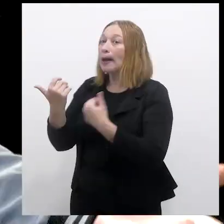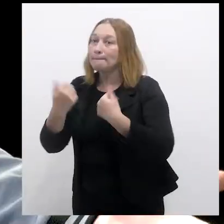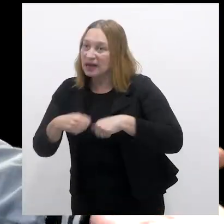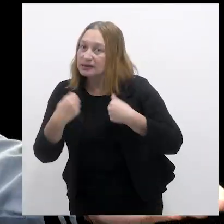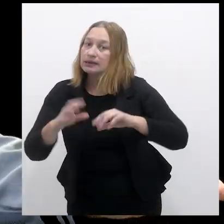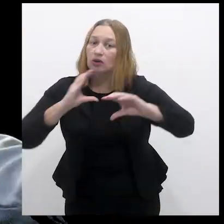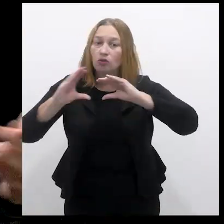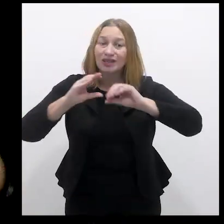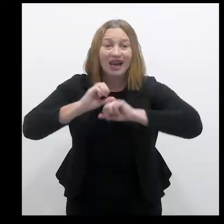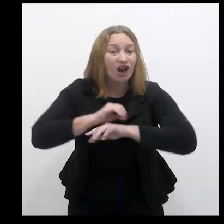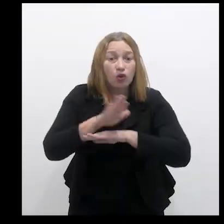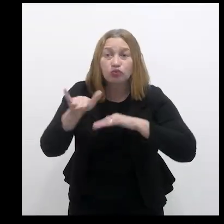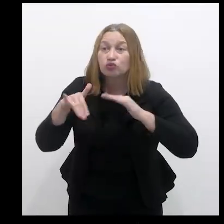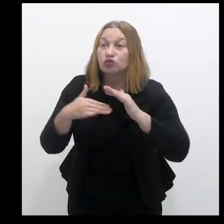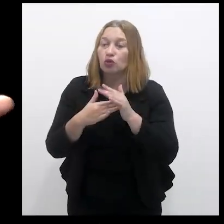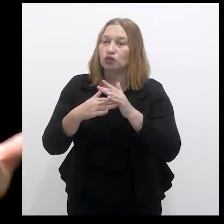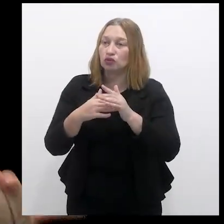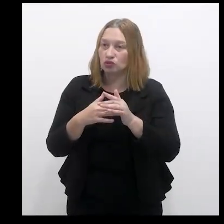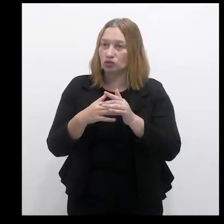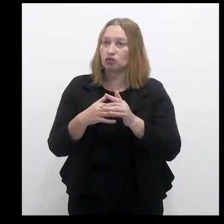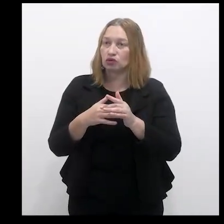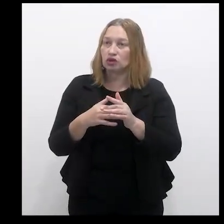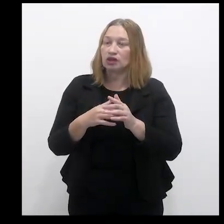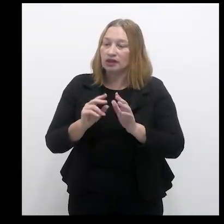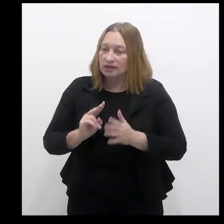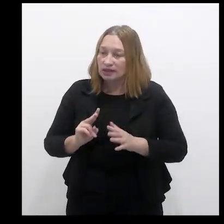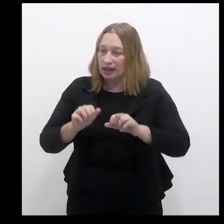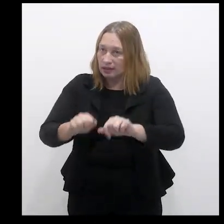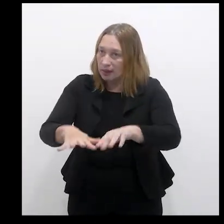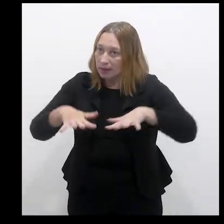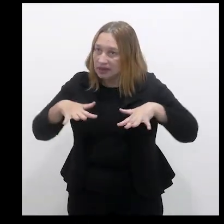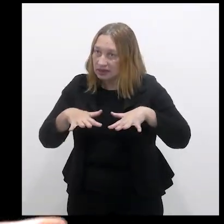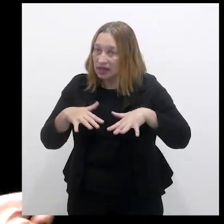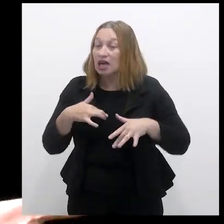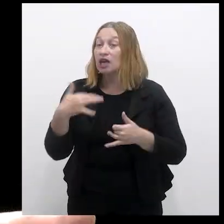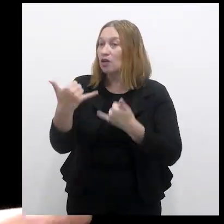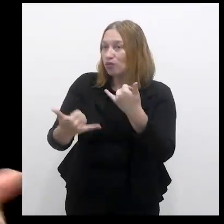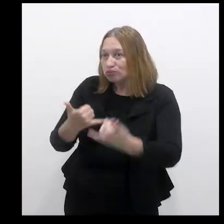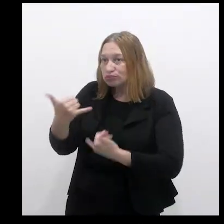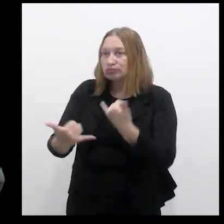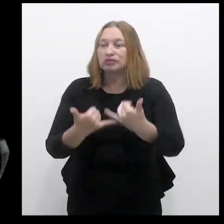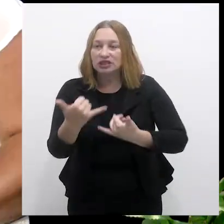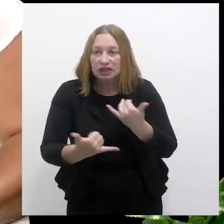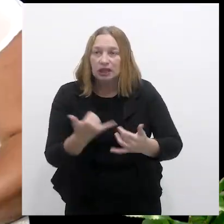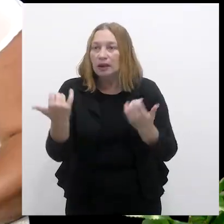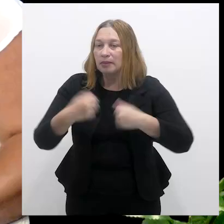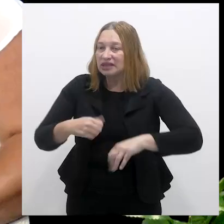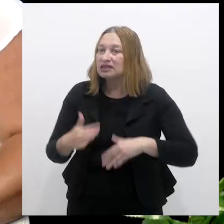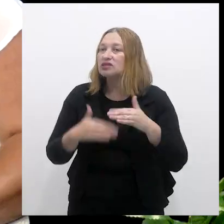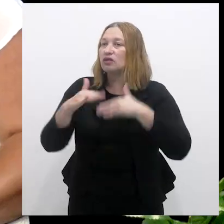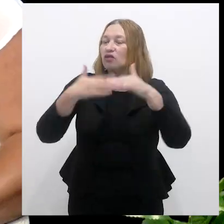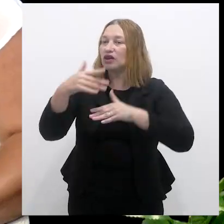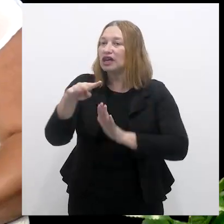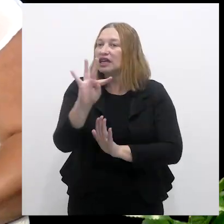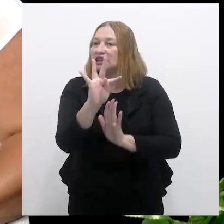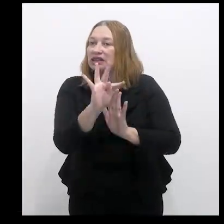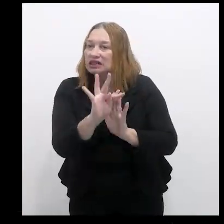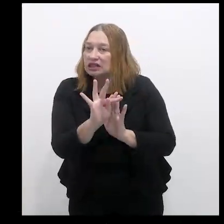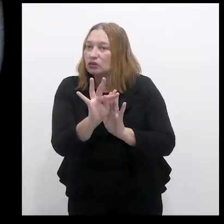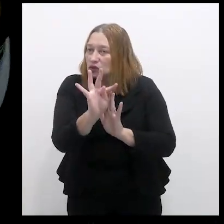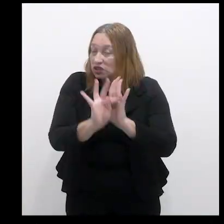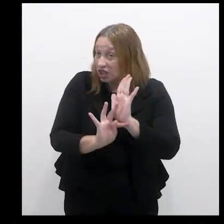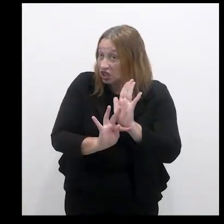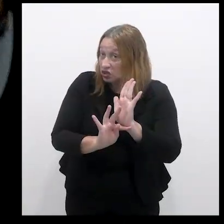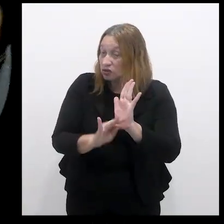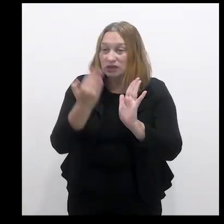num filme, a gente precisa comunicar com todo mundo que está na plateia, né? E eu brinco muito que a gente precisa desenvolver